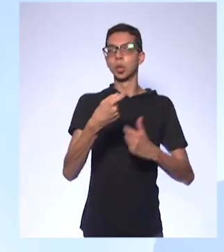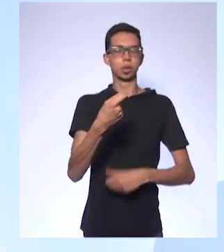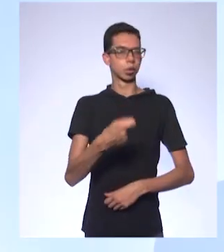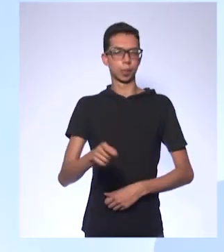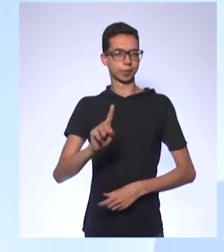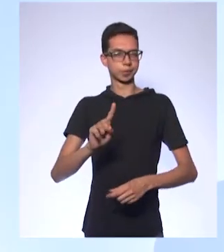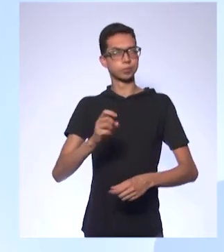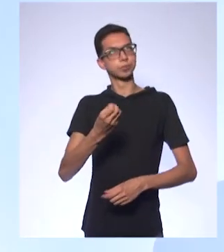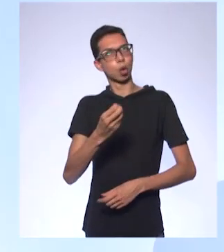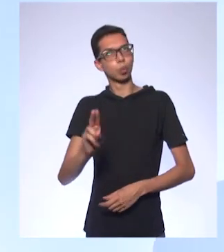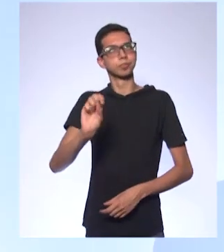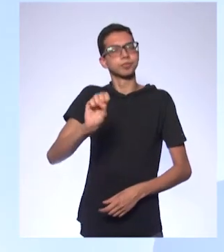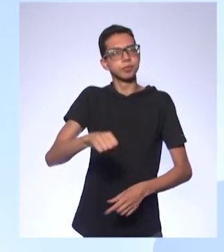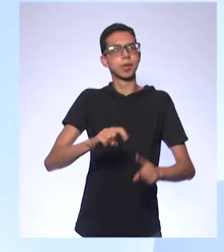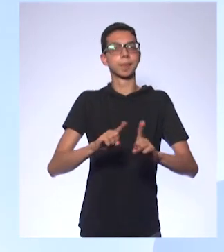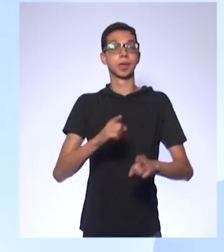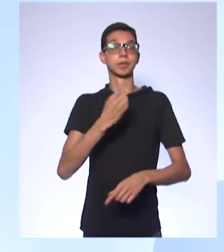só.